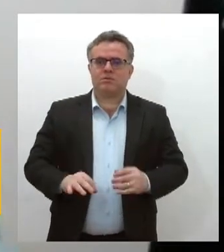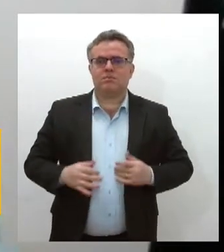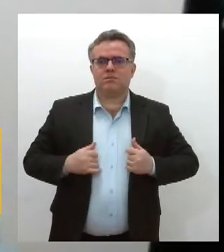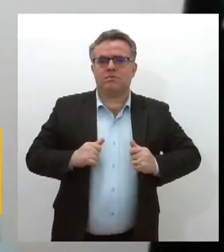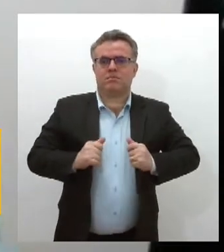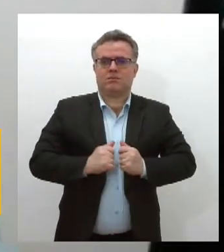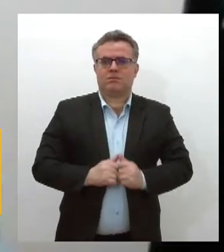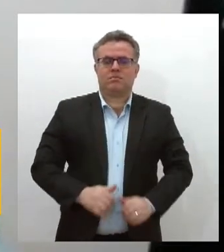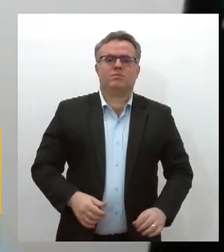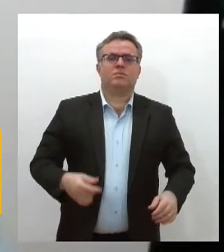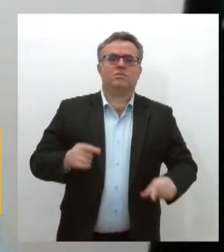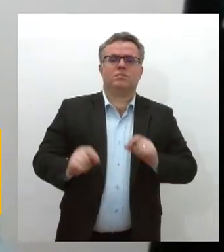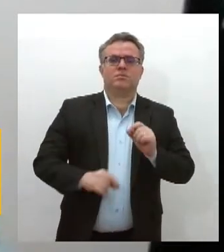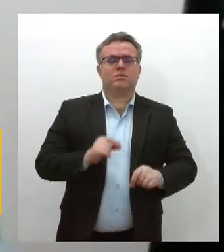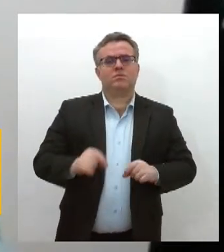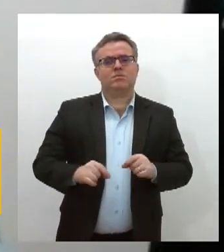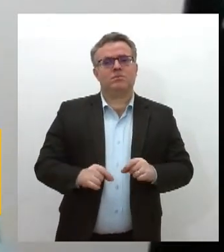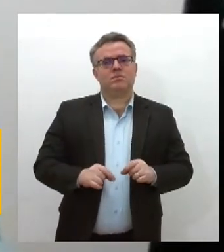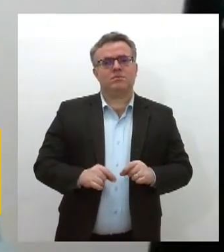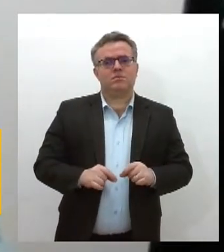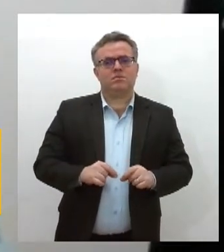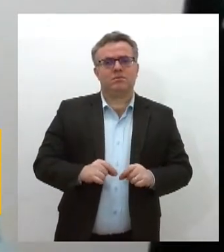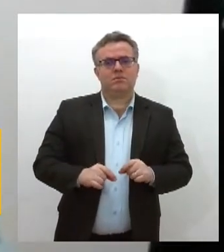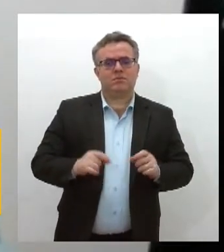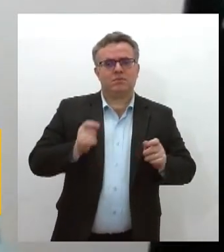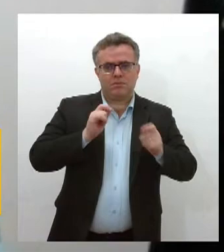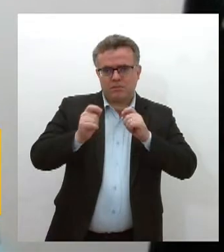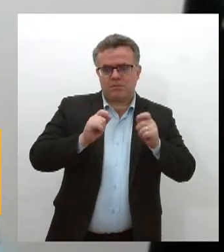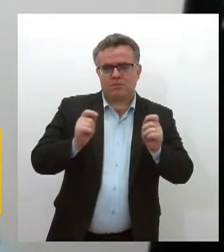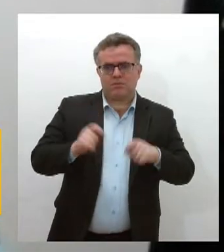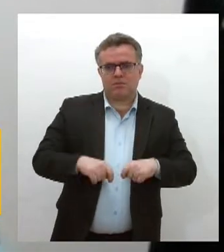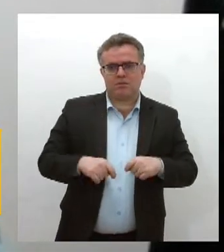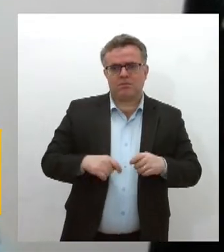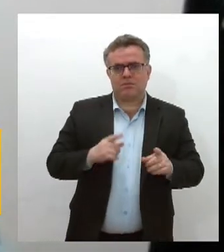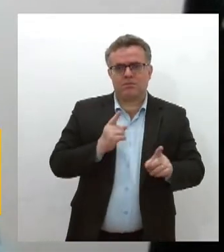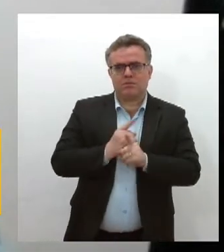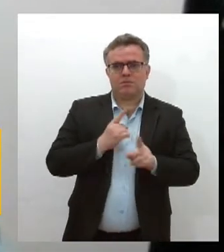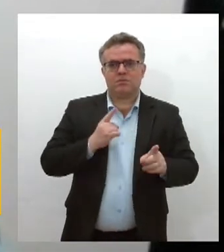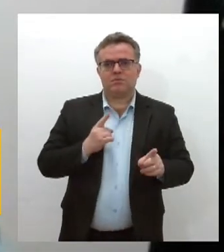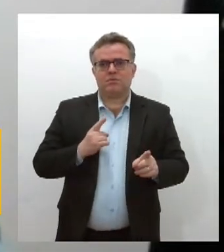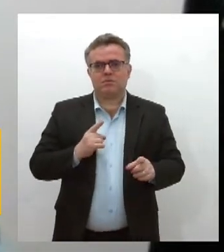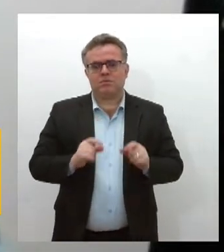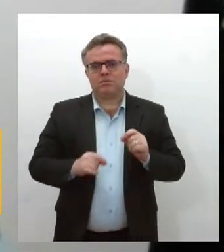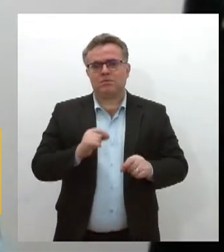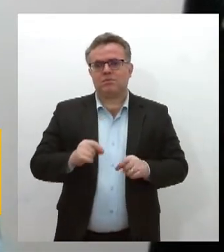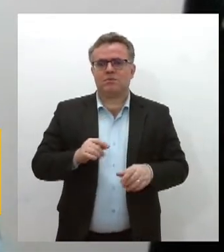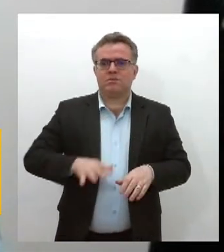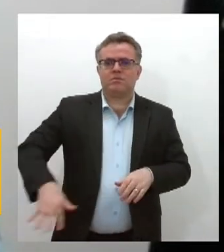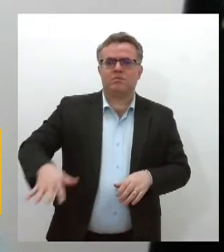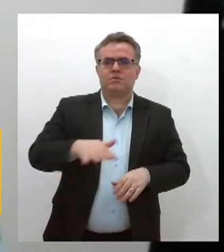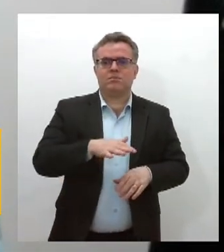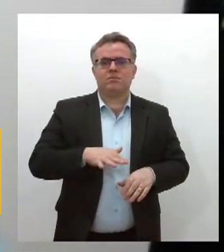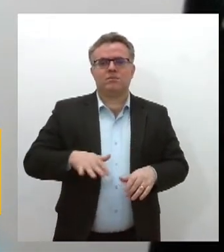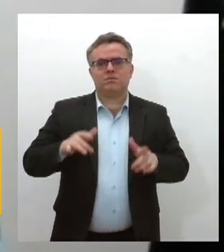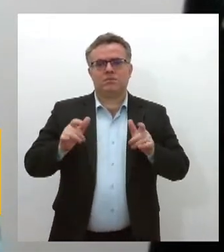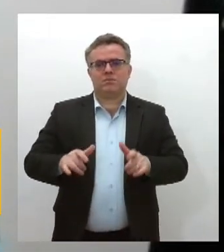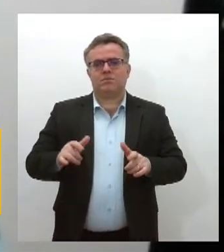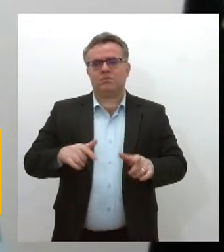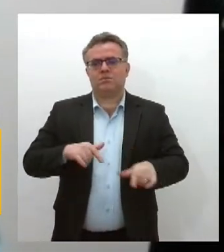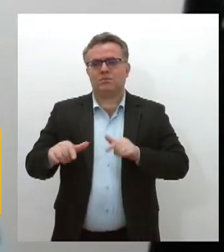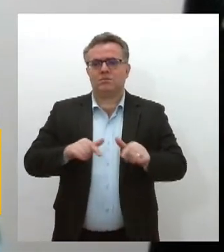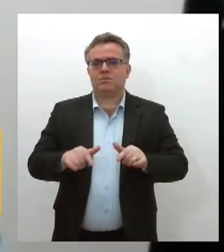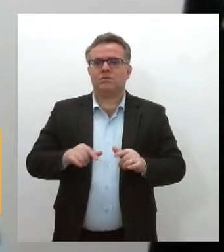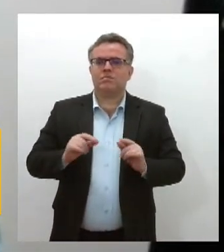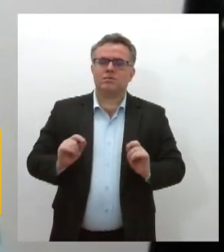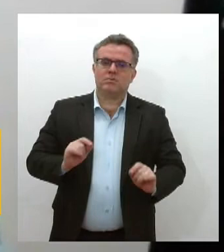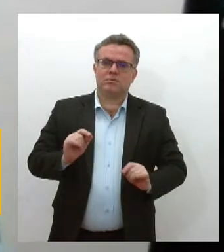já pode fazer a entrevista. Então, esse é o primeiro desafio dele, é cobrir toda a área dele de trabalho. E depois, encontrar um